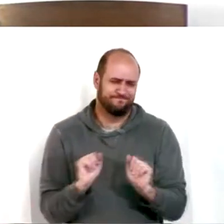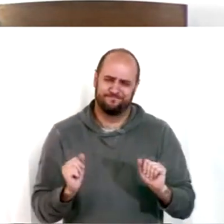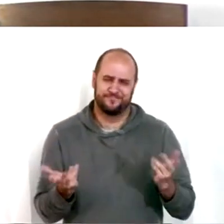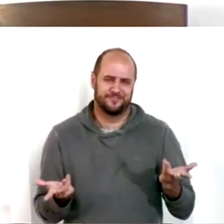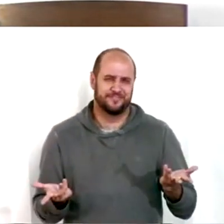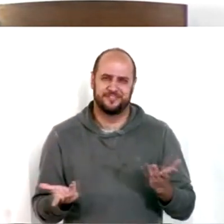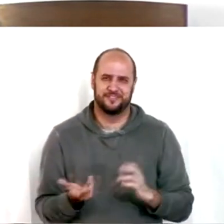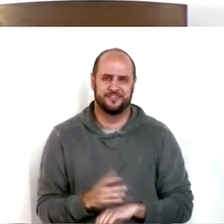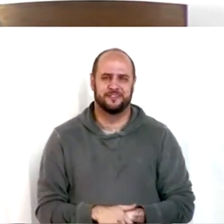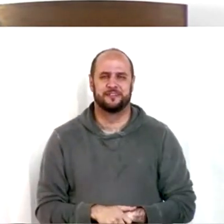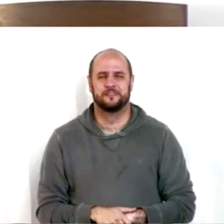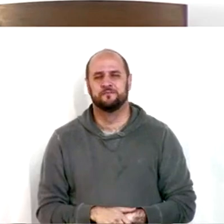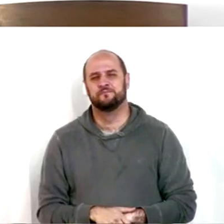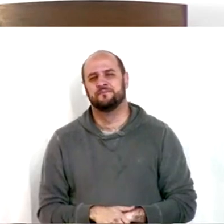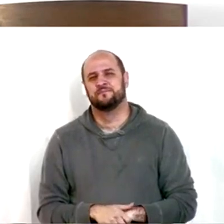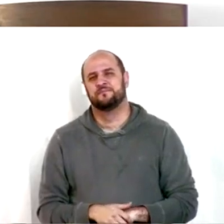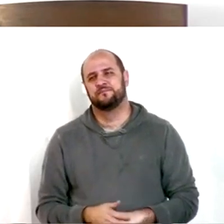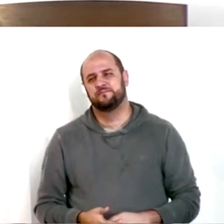ela não poderia fazer isso.